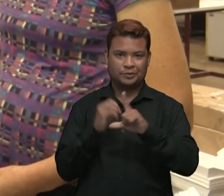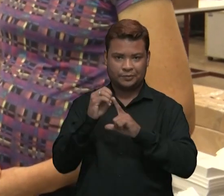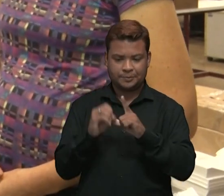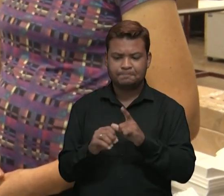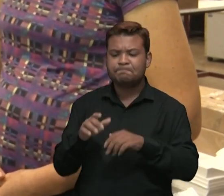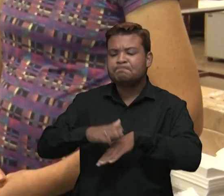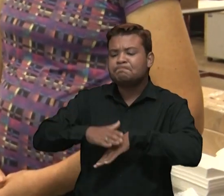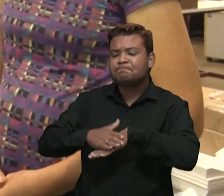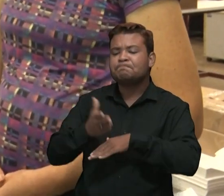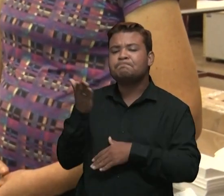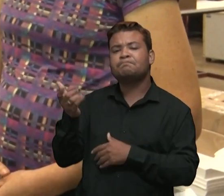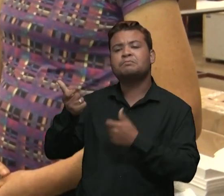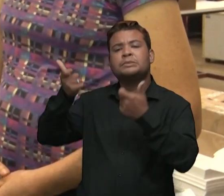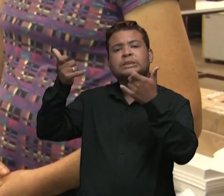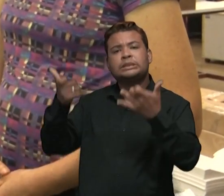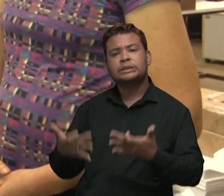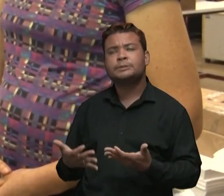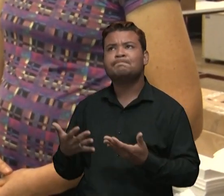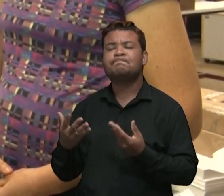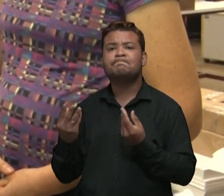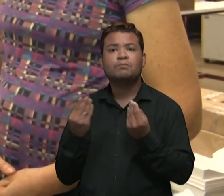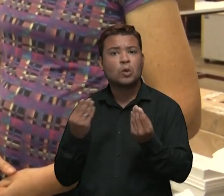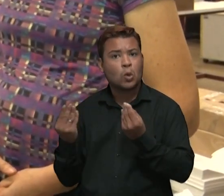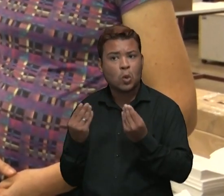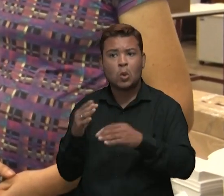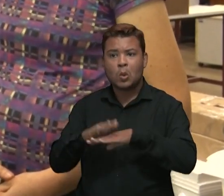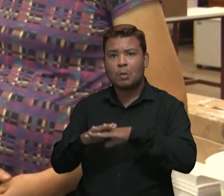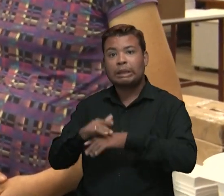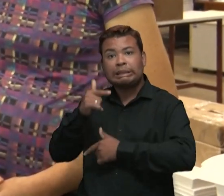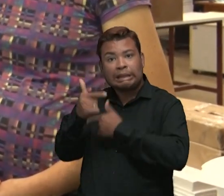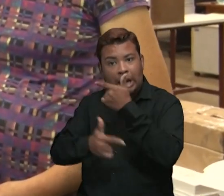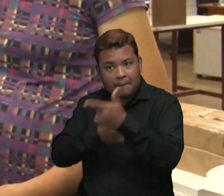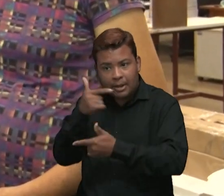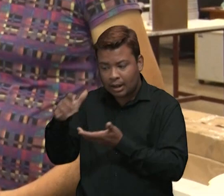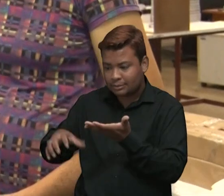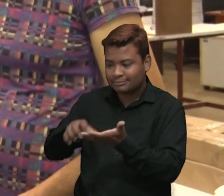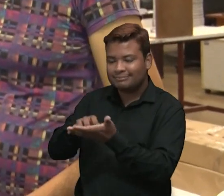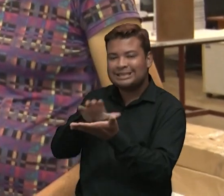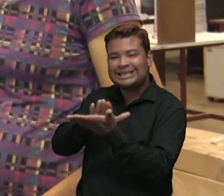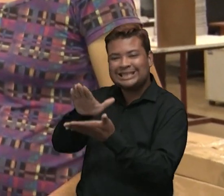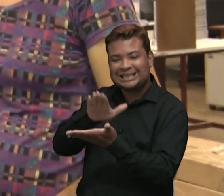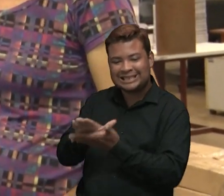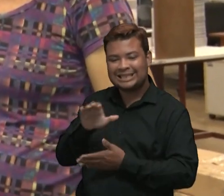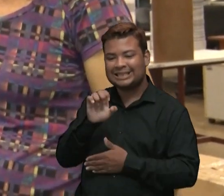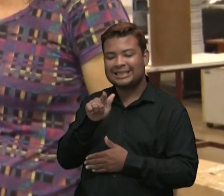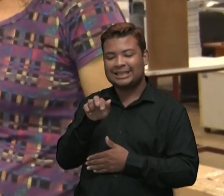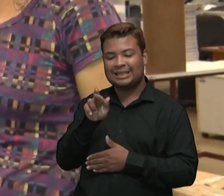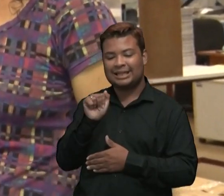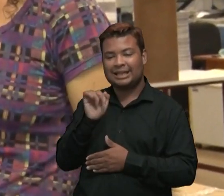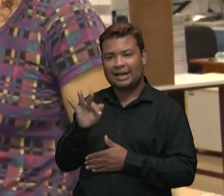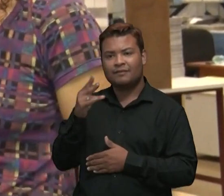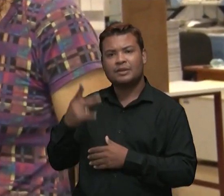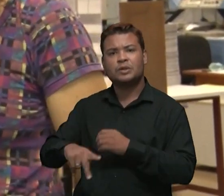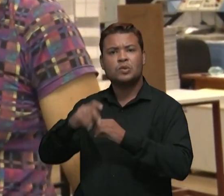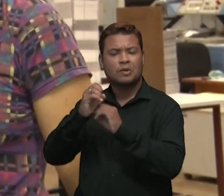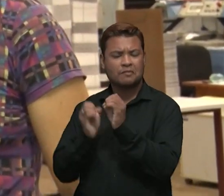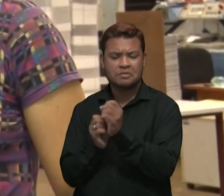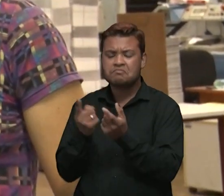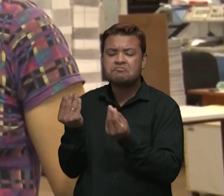pra gente um pouco mais sobre como que é o trabalho do SEGRAF UFG aqui na universidade.